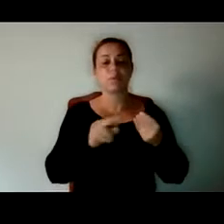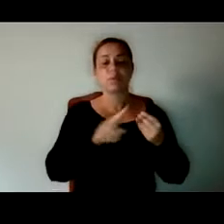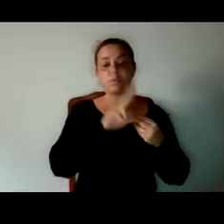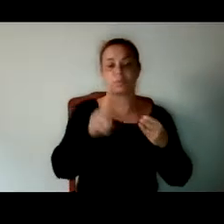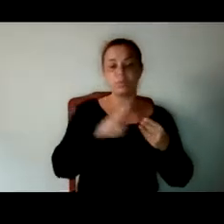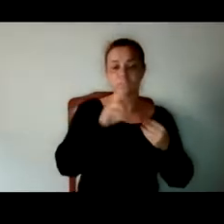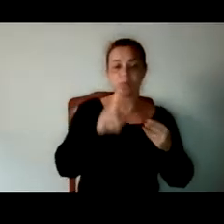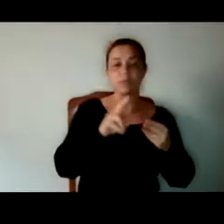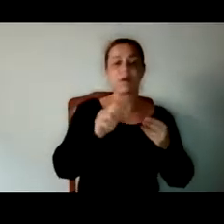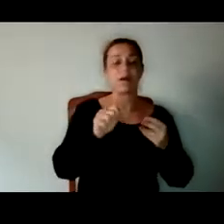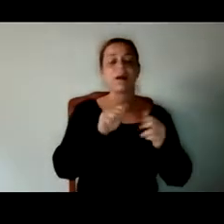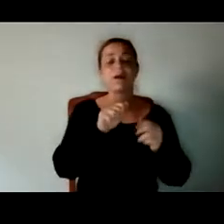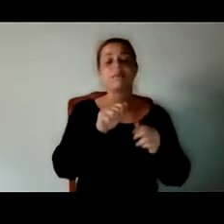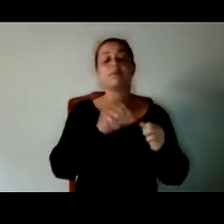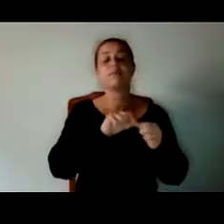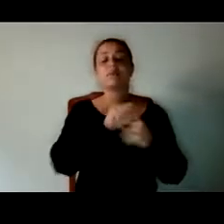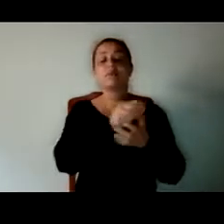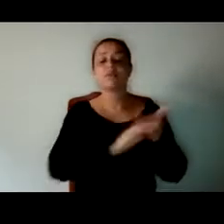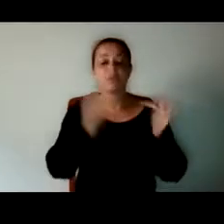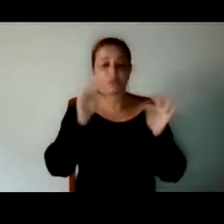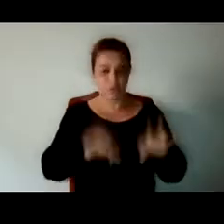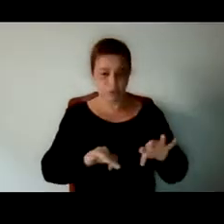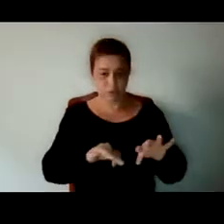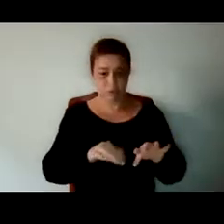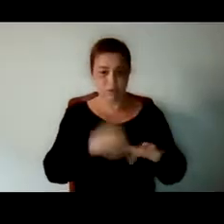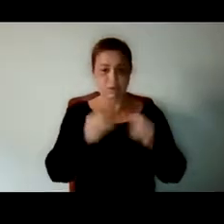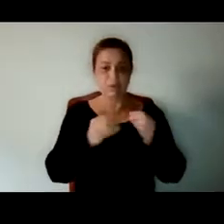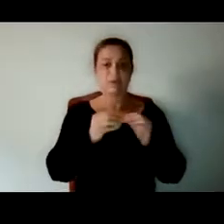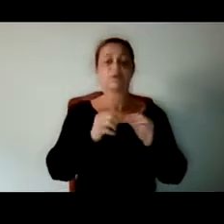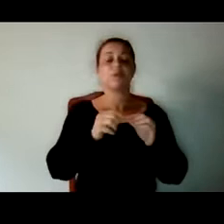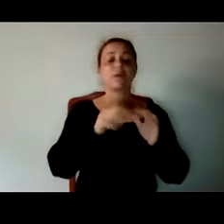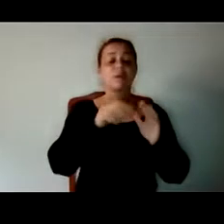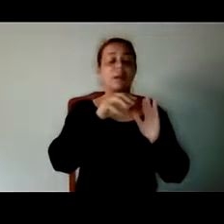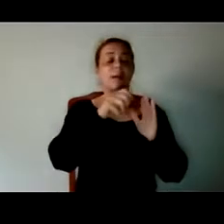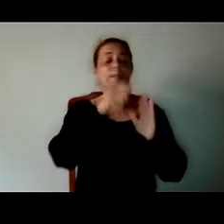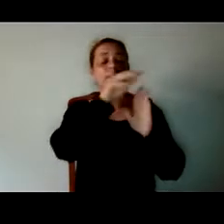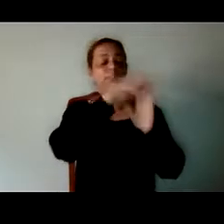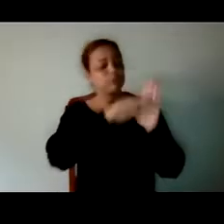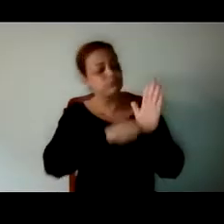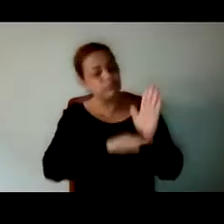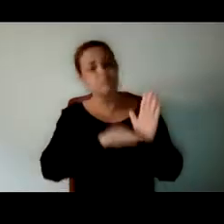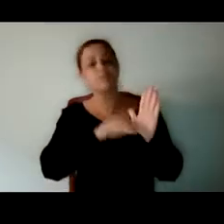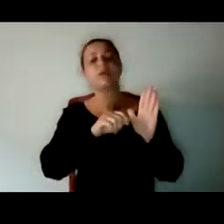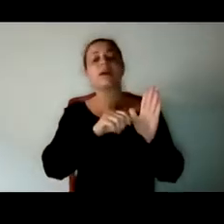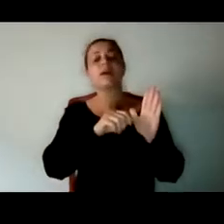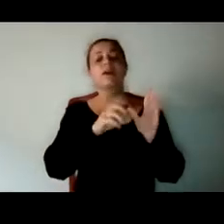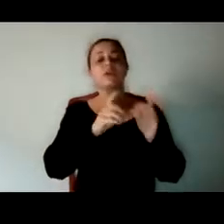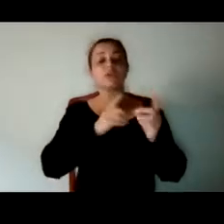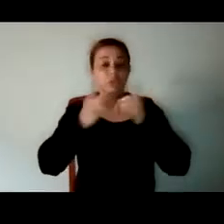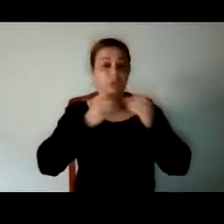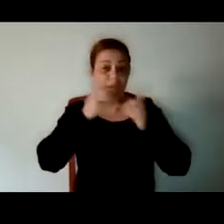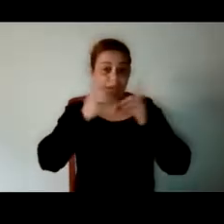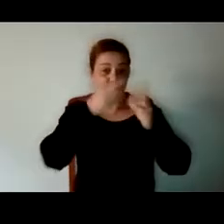atividade final, que é a sequência didática para o educador ou profissional do ensino fazer e postar no